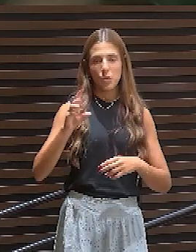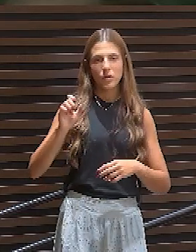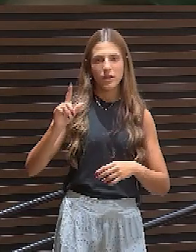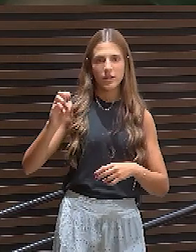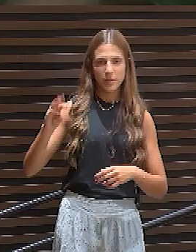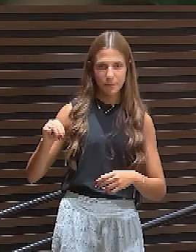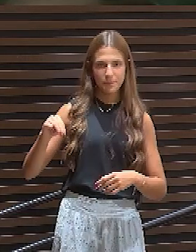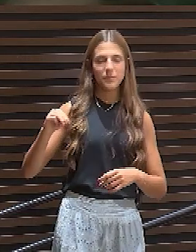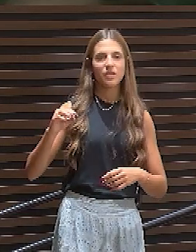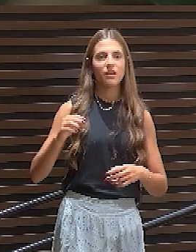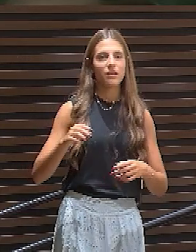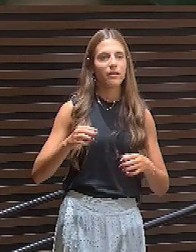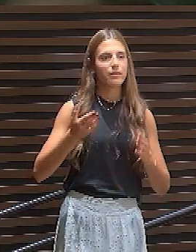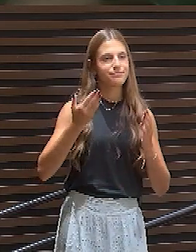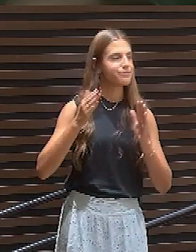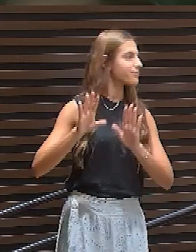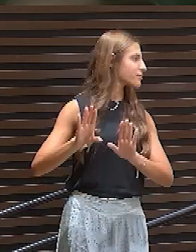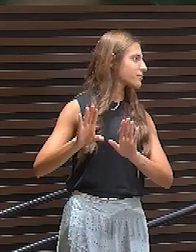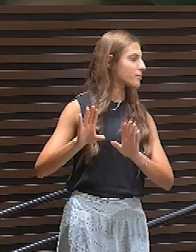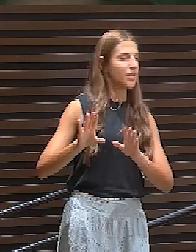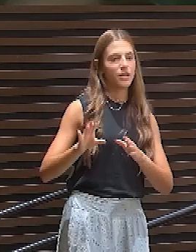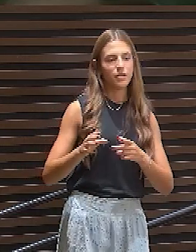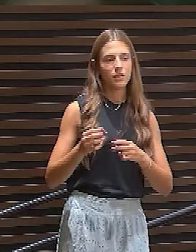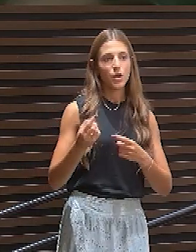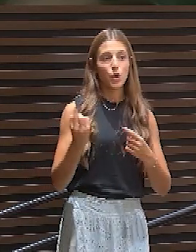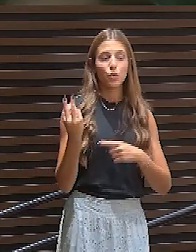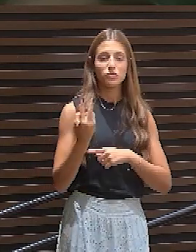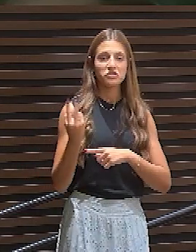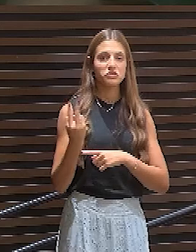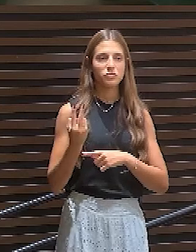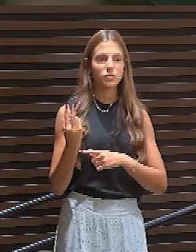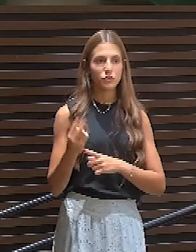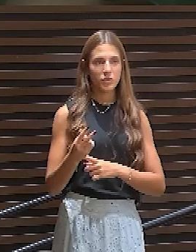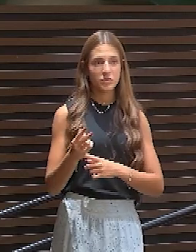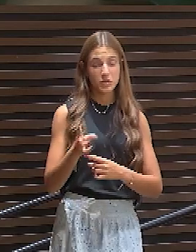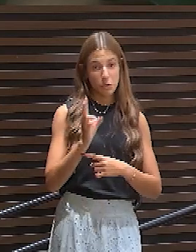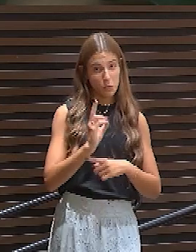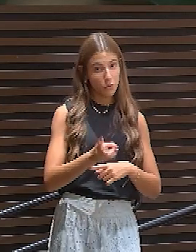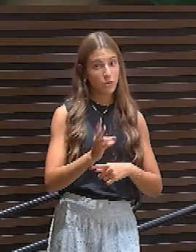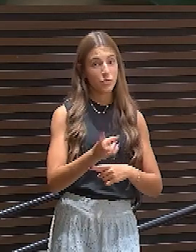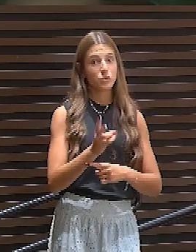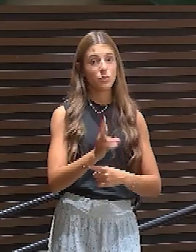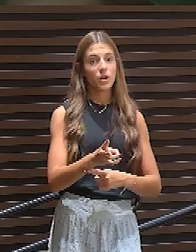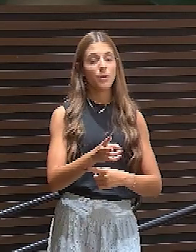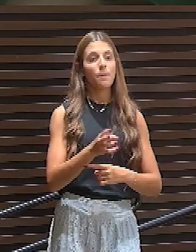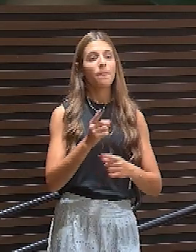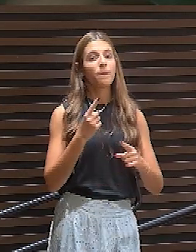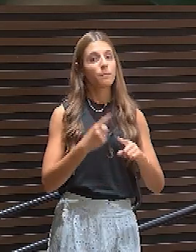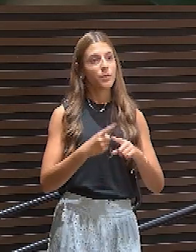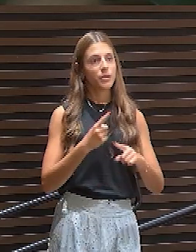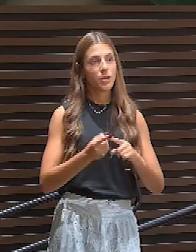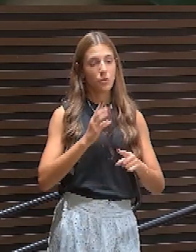foram desprezados, ambos perseveraram porque confiavam que Deus tem